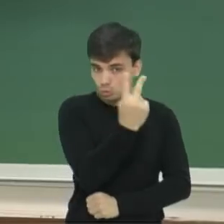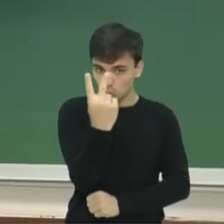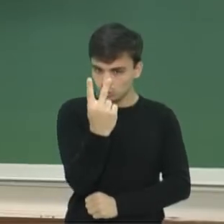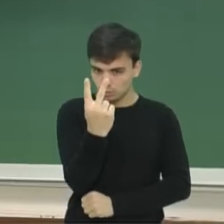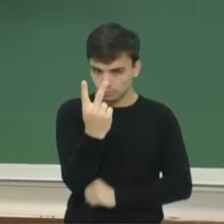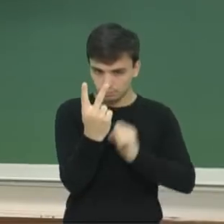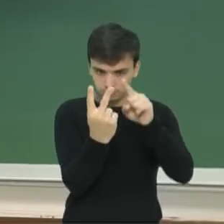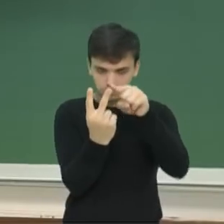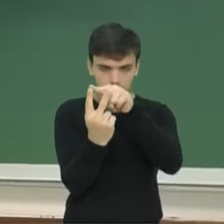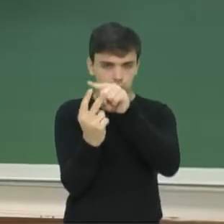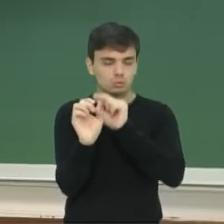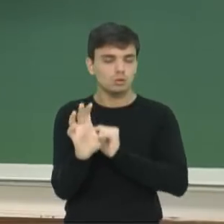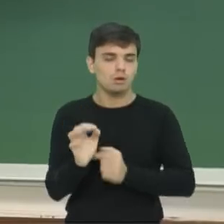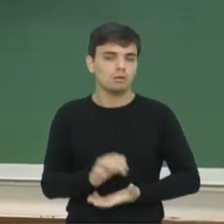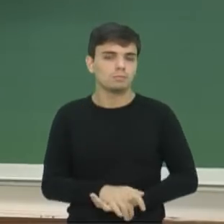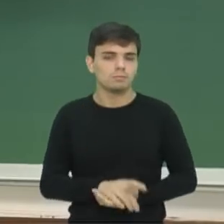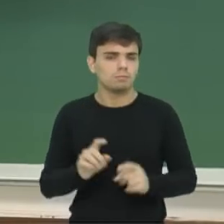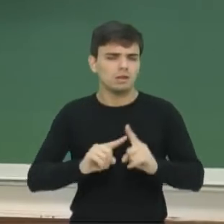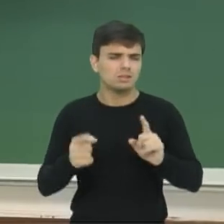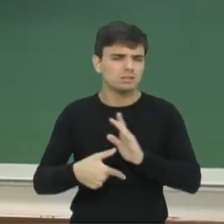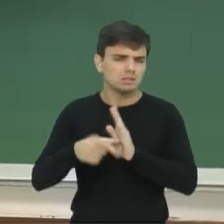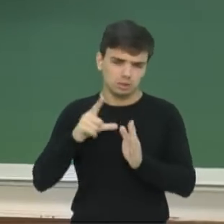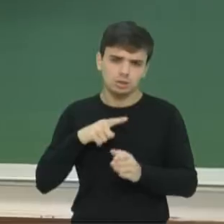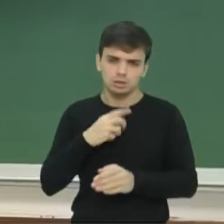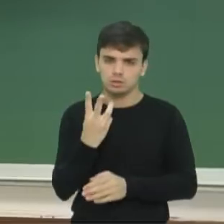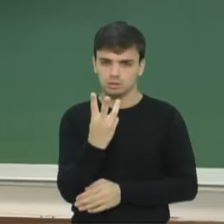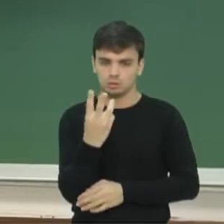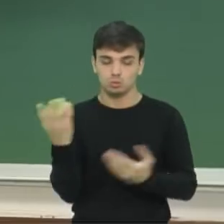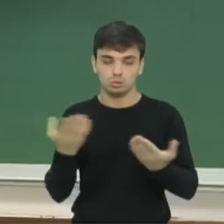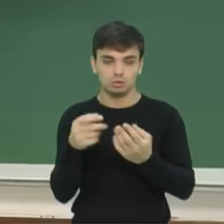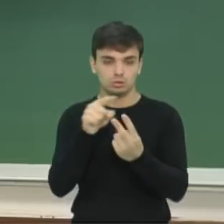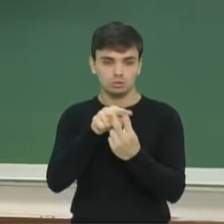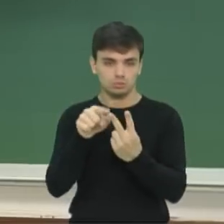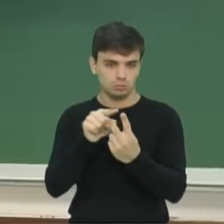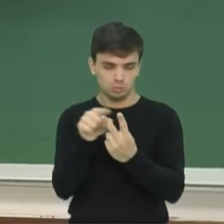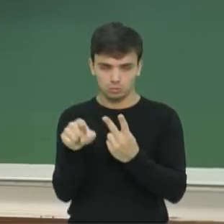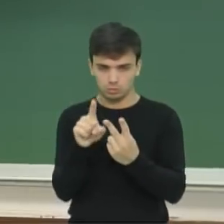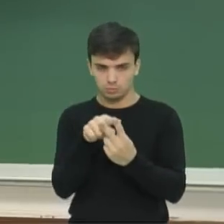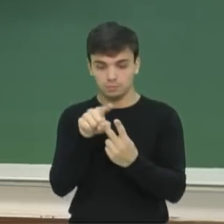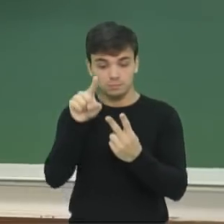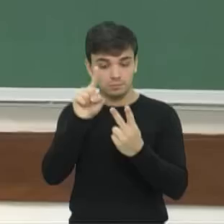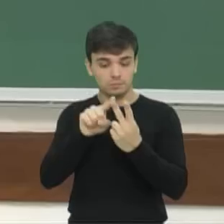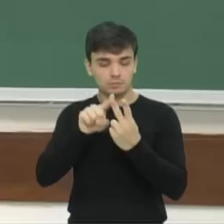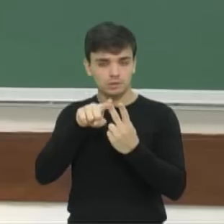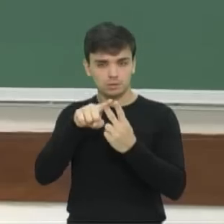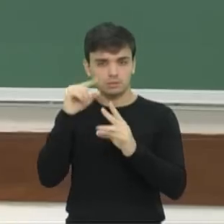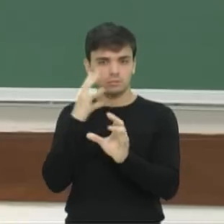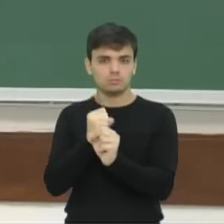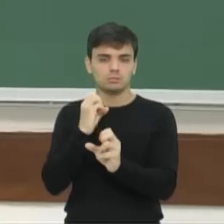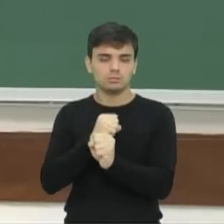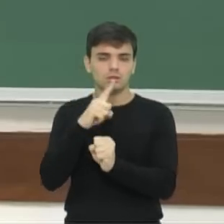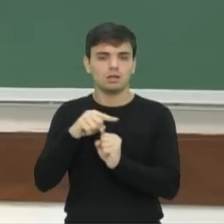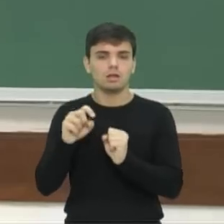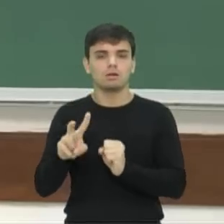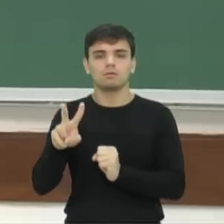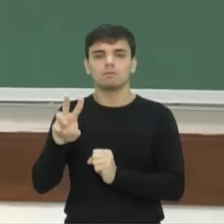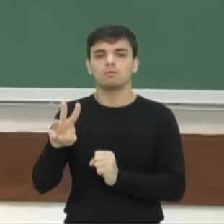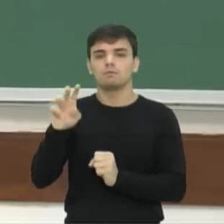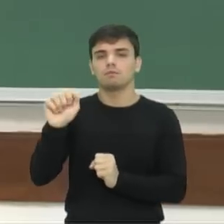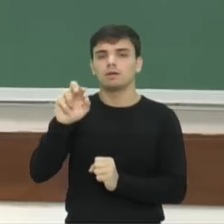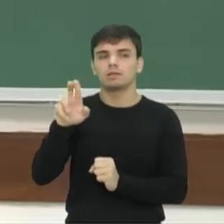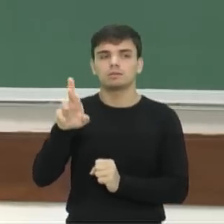pontuação, antes existiam 3, né? Hoje existem 2 formas de pontuação, então a outra forma de pontuação é um vazare. Então, como